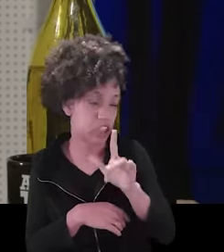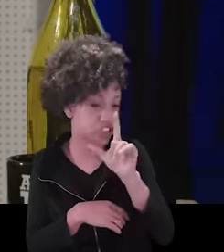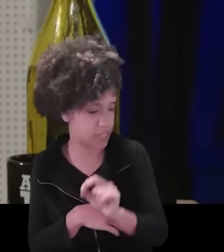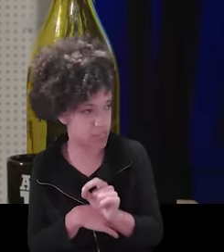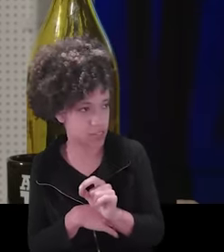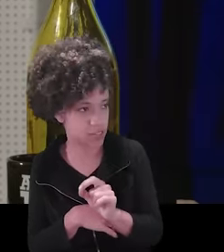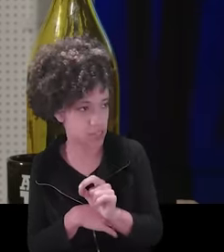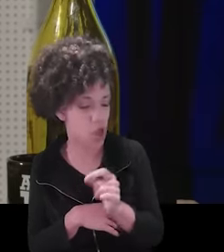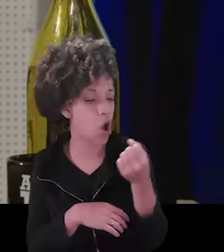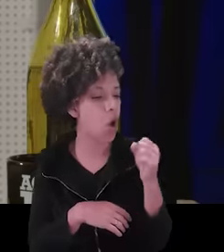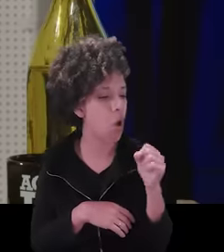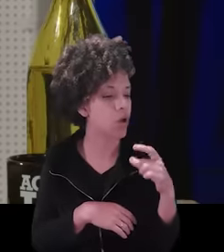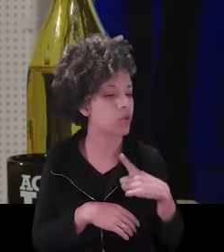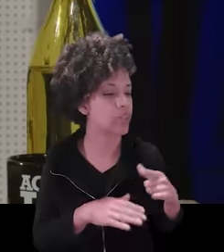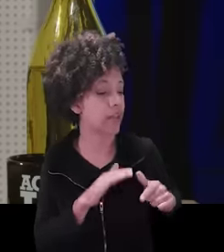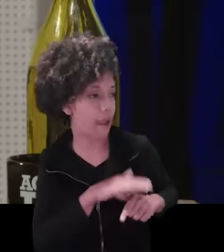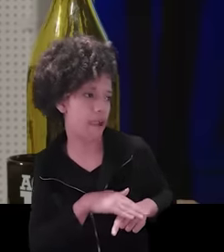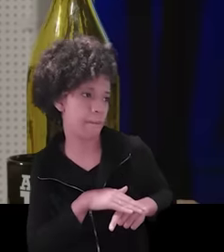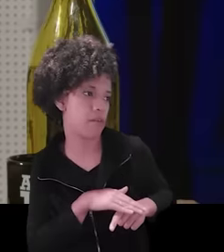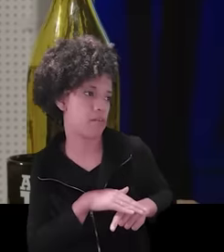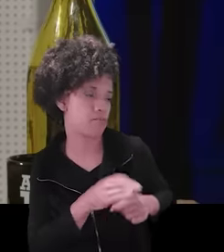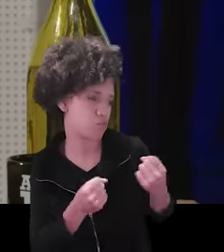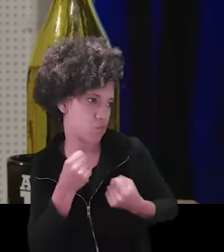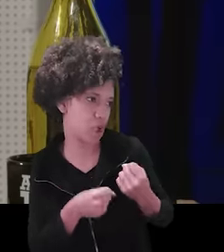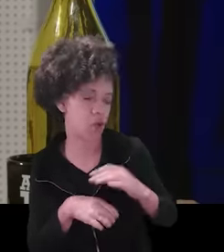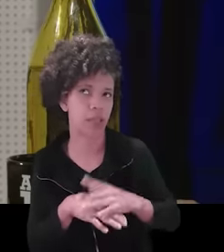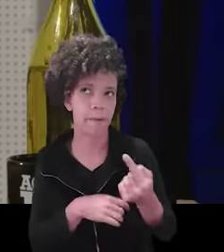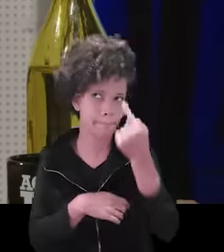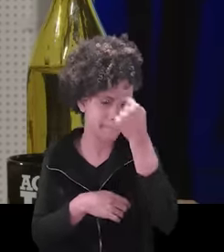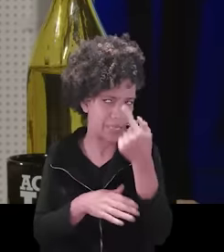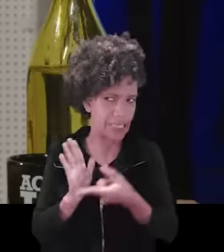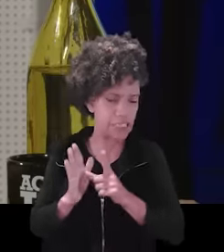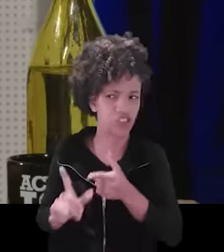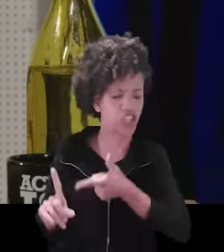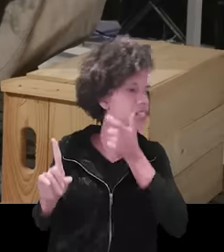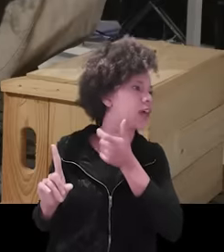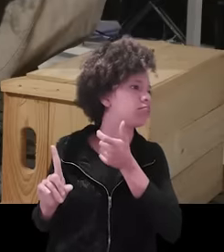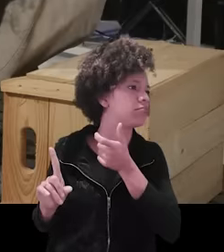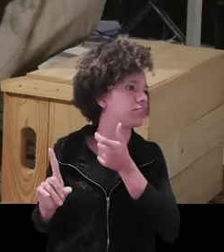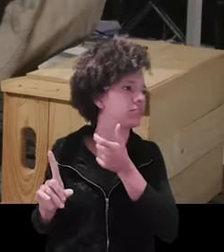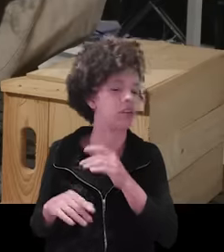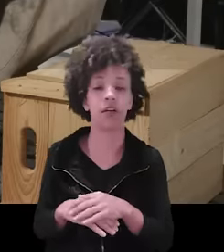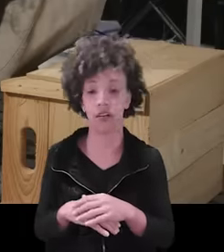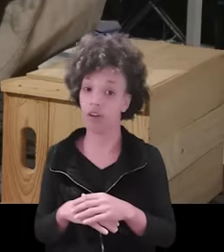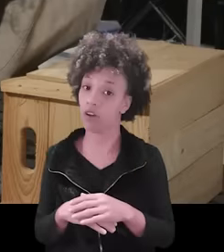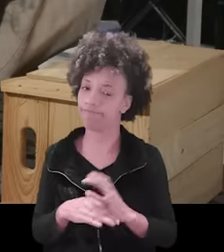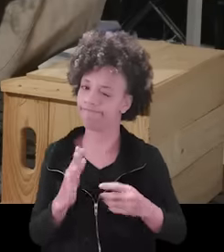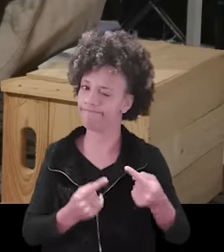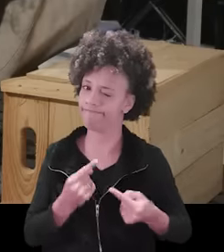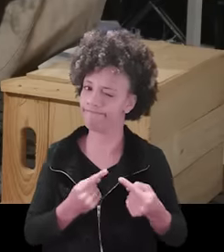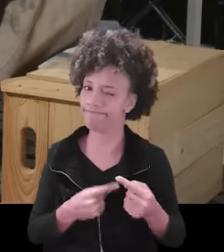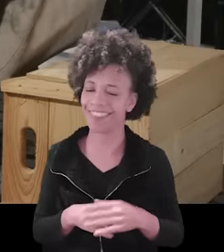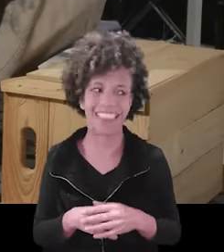no geral de 10 8 tem arma dentro do carro da pessoa pensa duas vezes antes de ir no seu carro aí ó